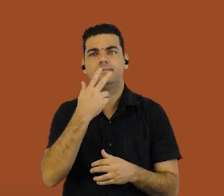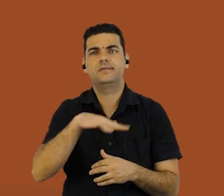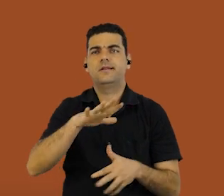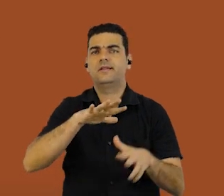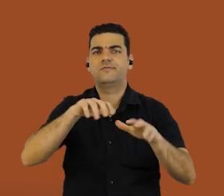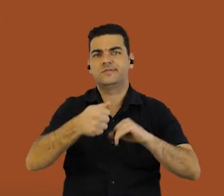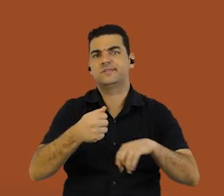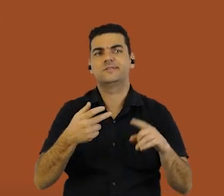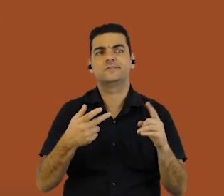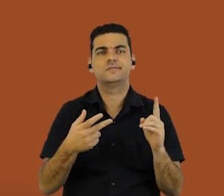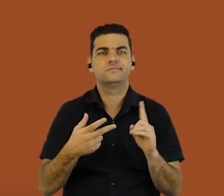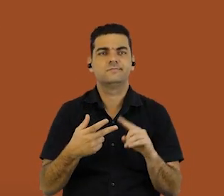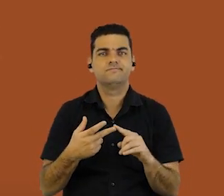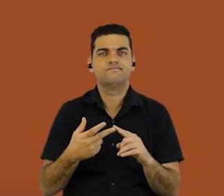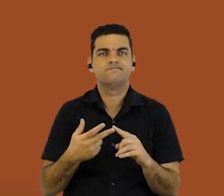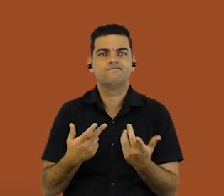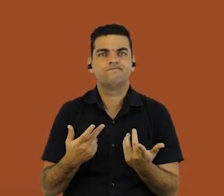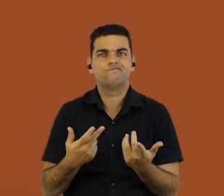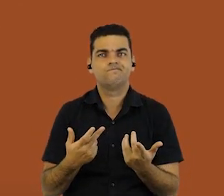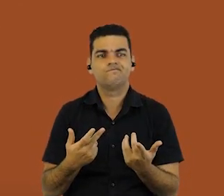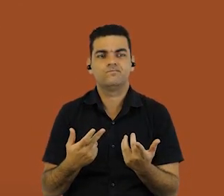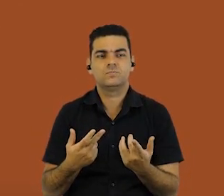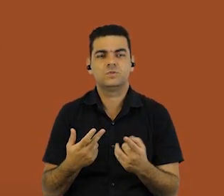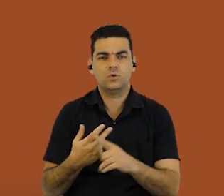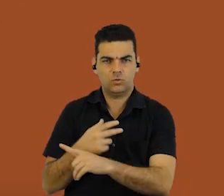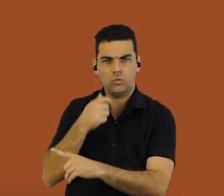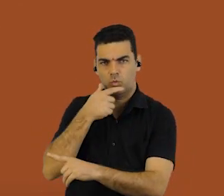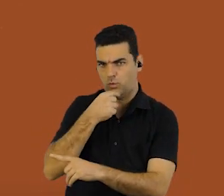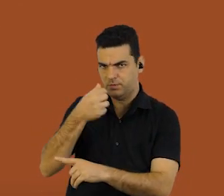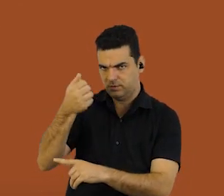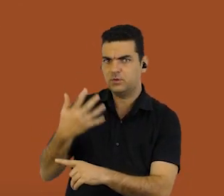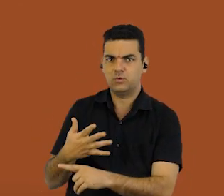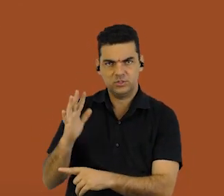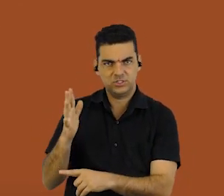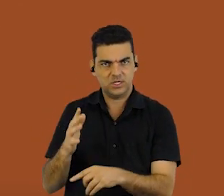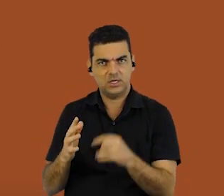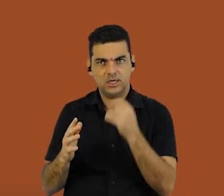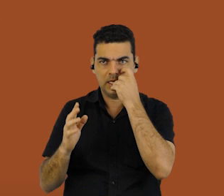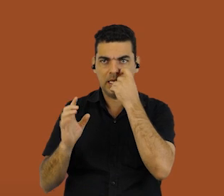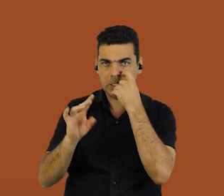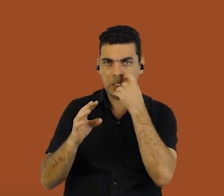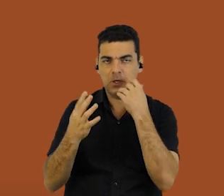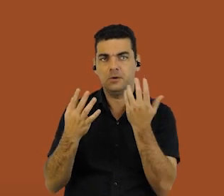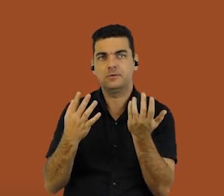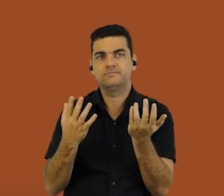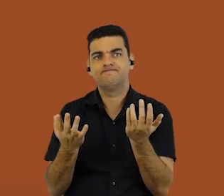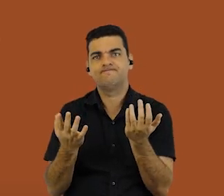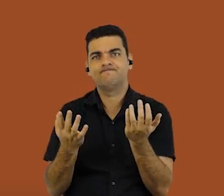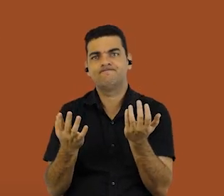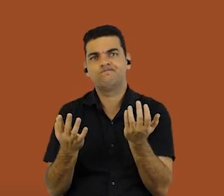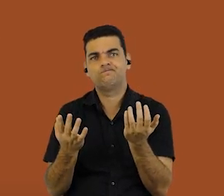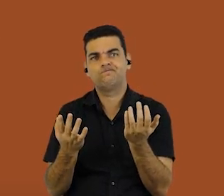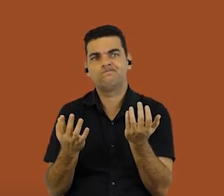de formação, não só como o José Carlos falou muito bem, né? Não só a formação